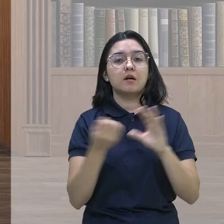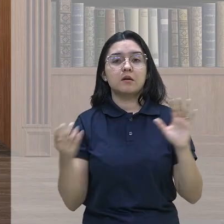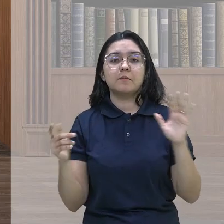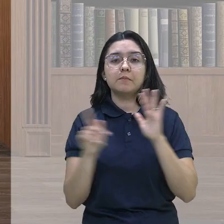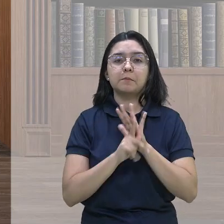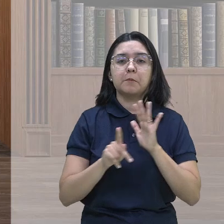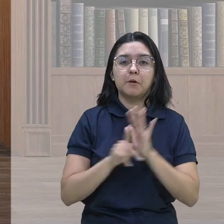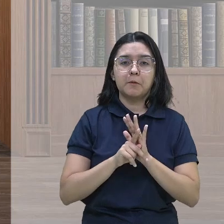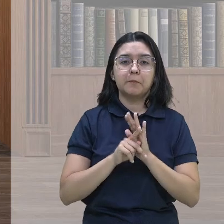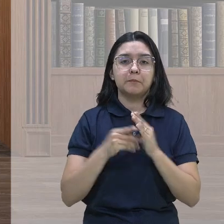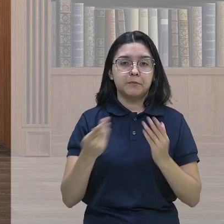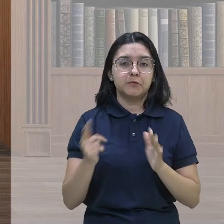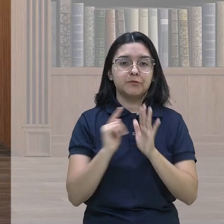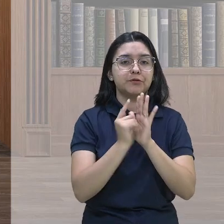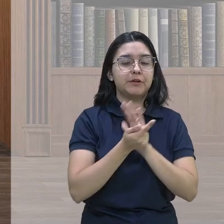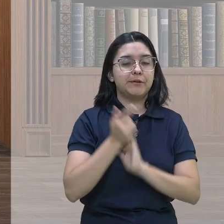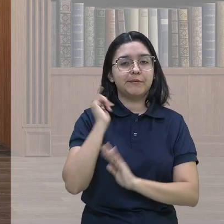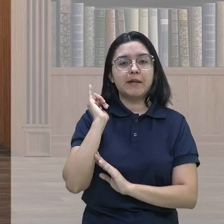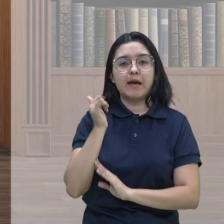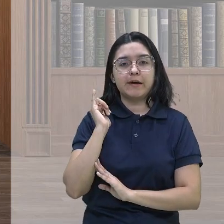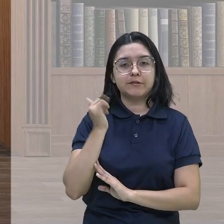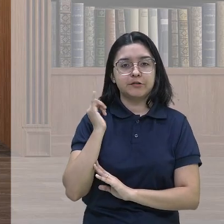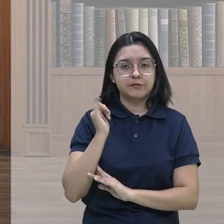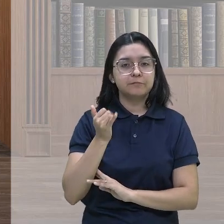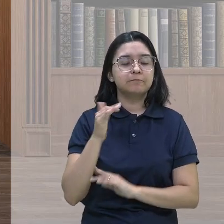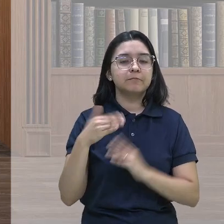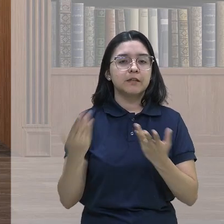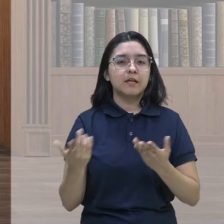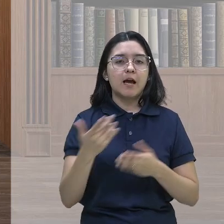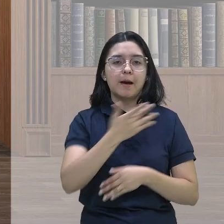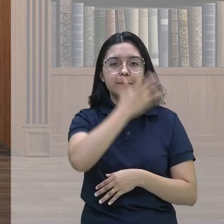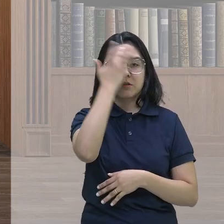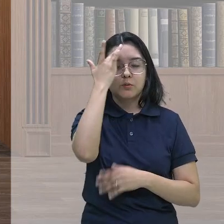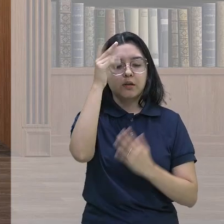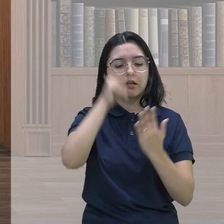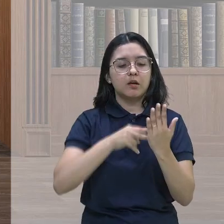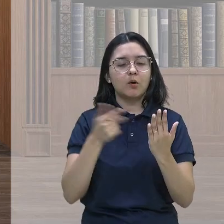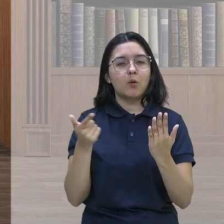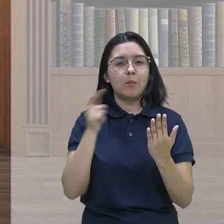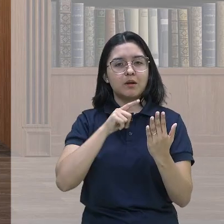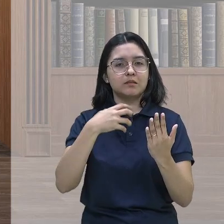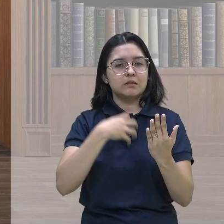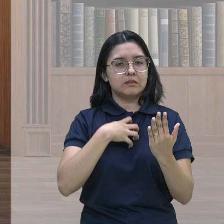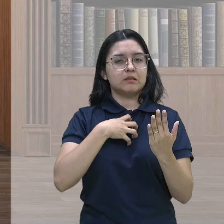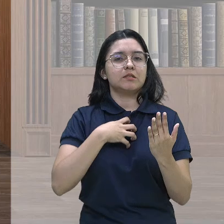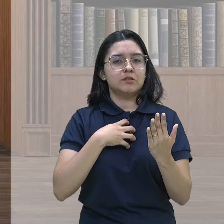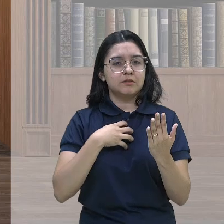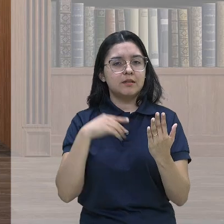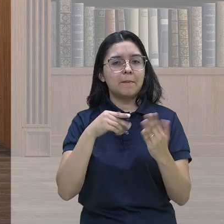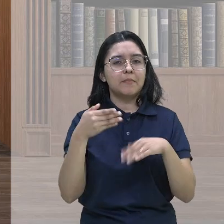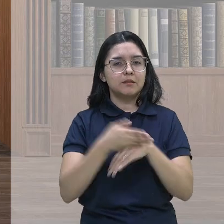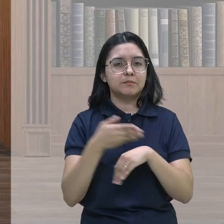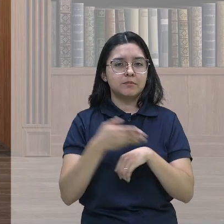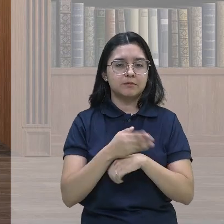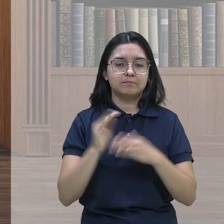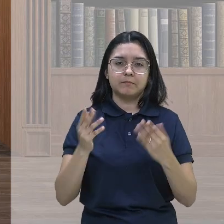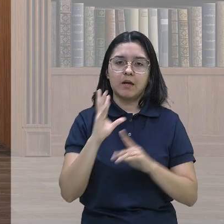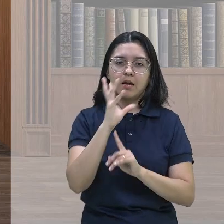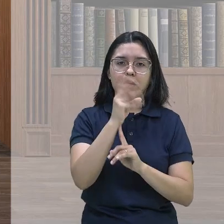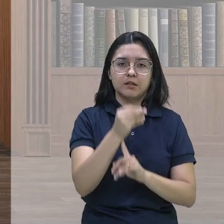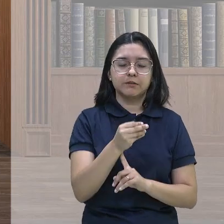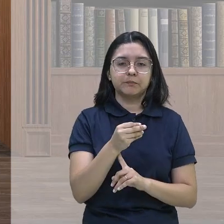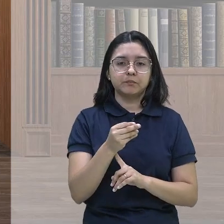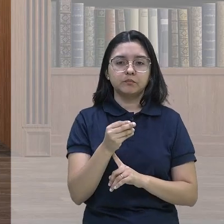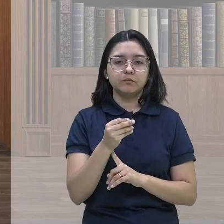características, das peculiaridades do gênero narrativo. Ele consegue envolver o leitor. Olha aí a questão da arte, né? Mais uma vez